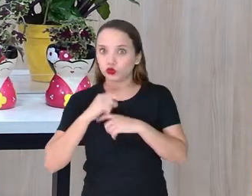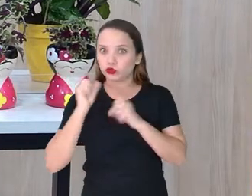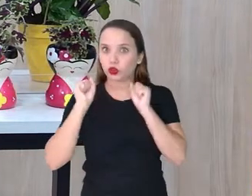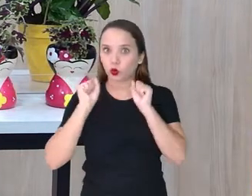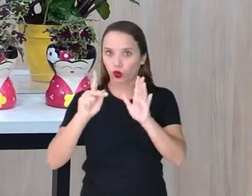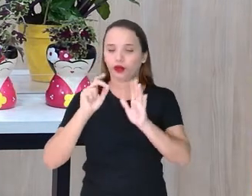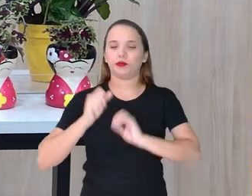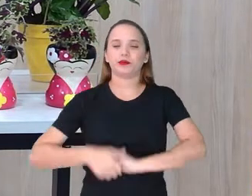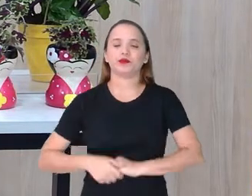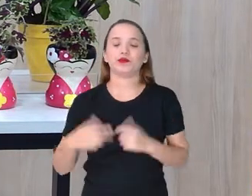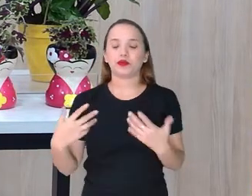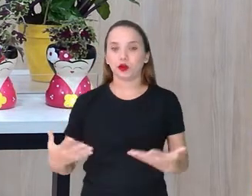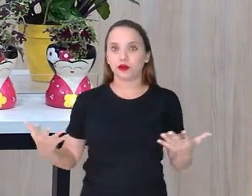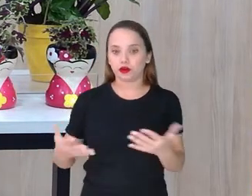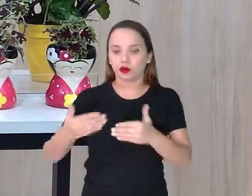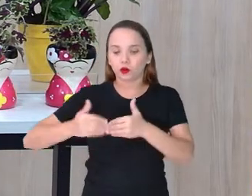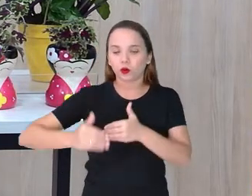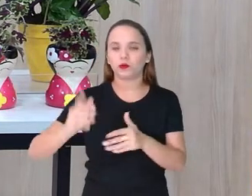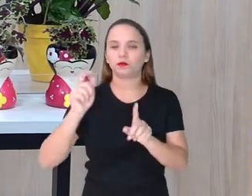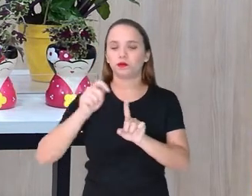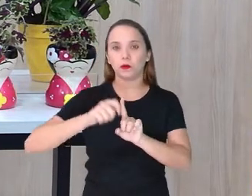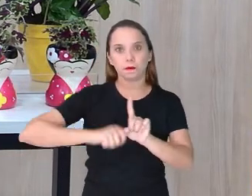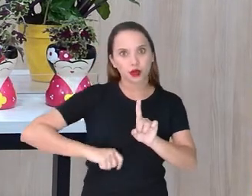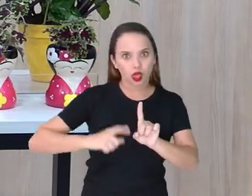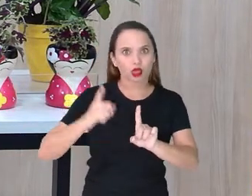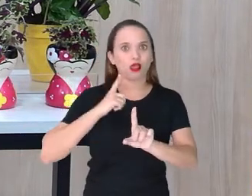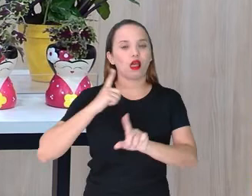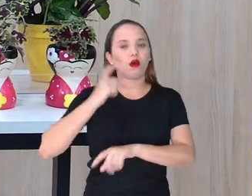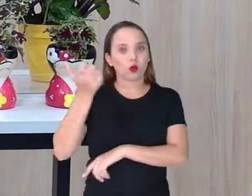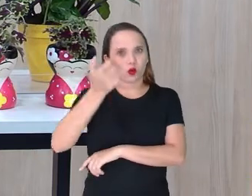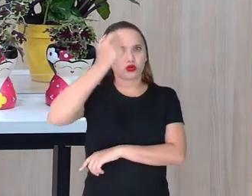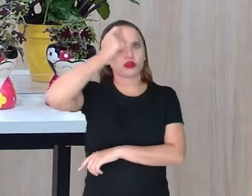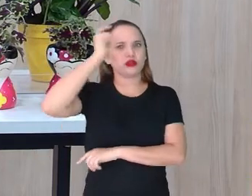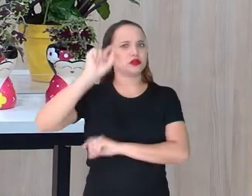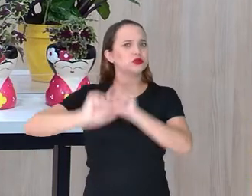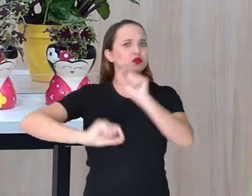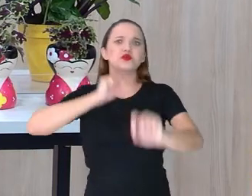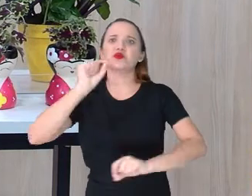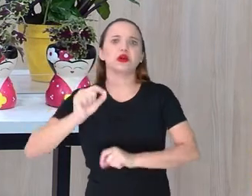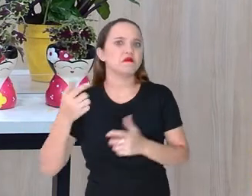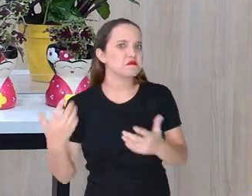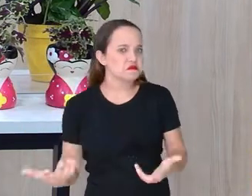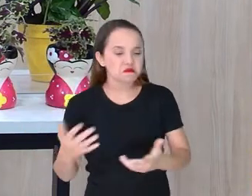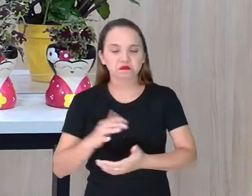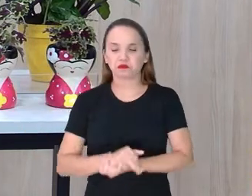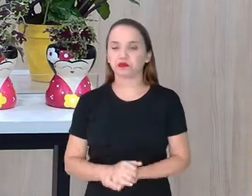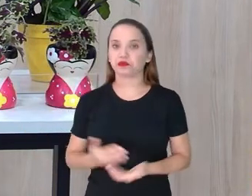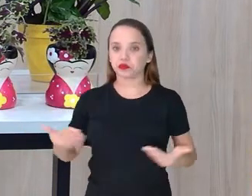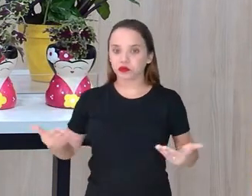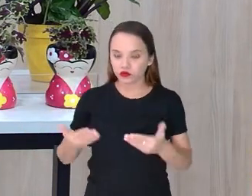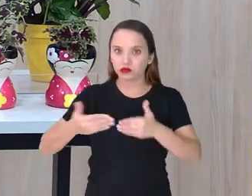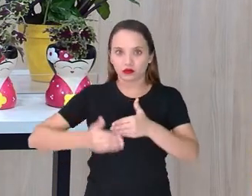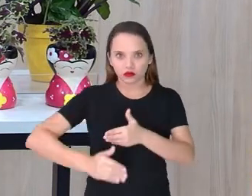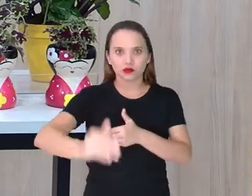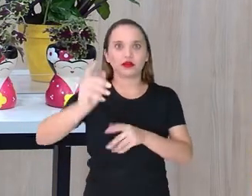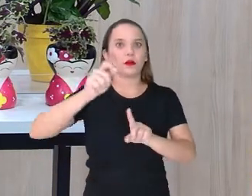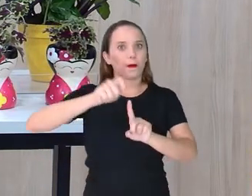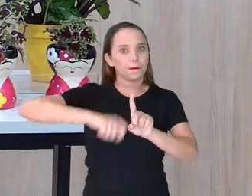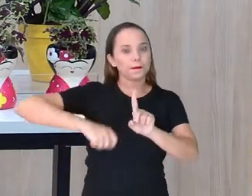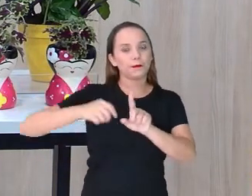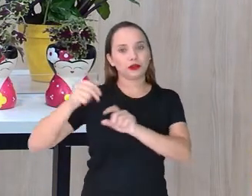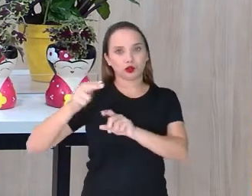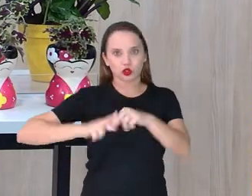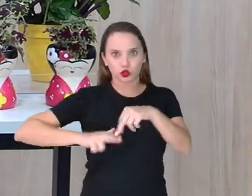sempre, cada mês nós trazemos mês de conscientização. Mas mês de conscientização de quê? Então trazemos hoje, mês de junho,